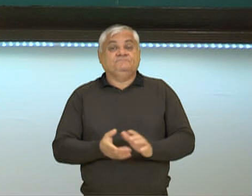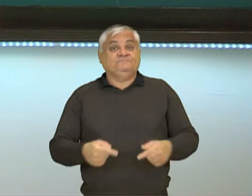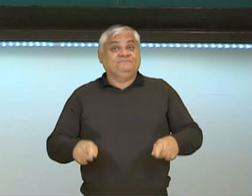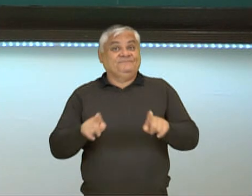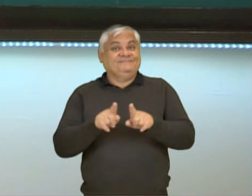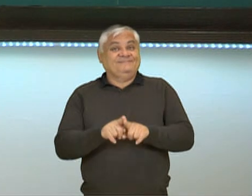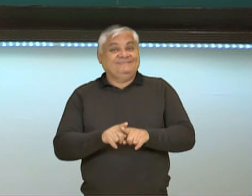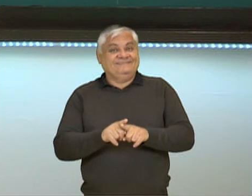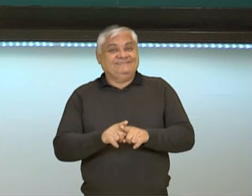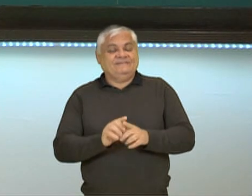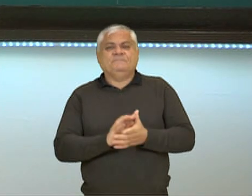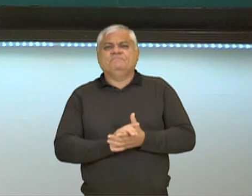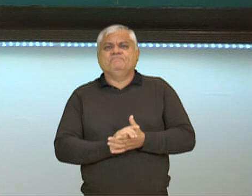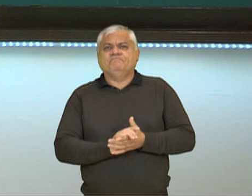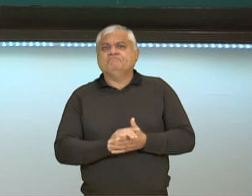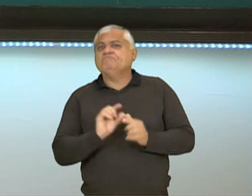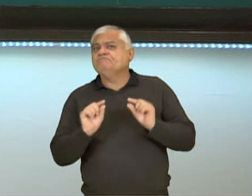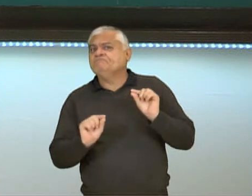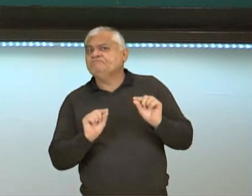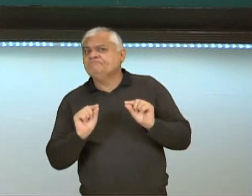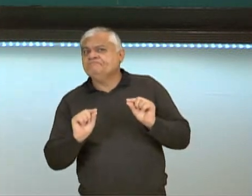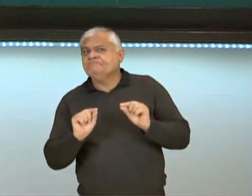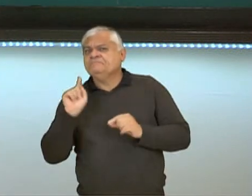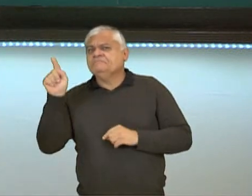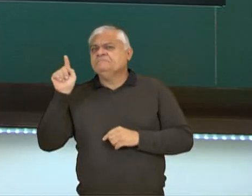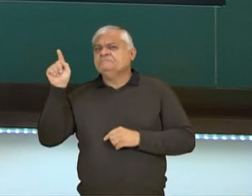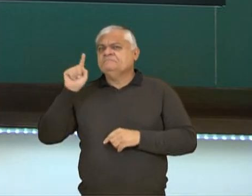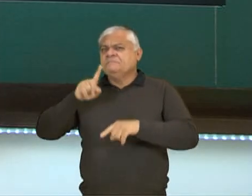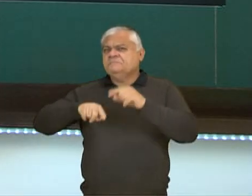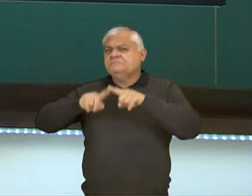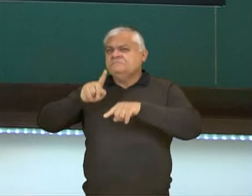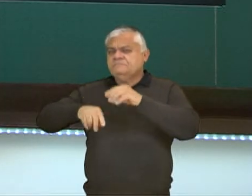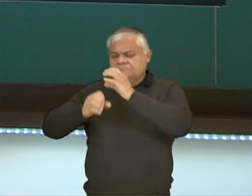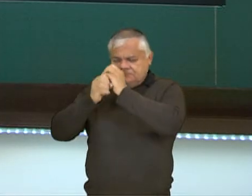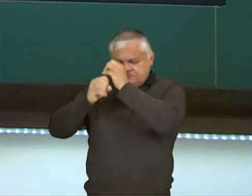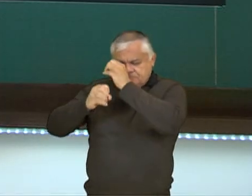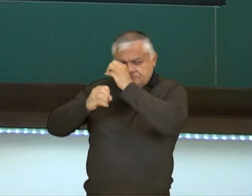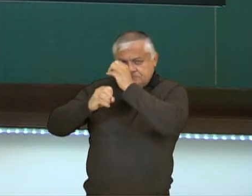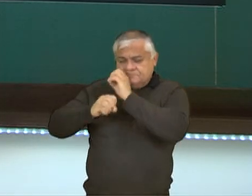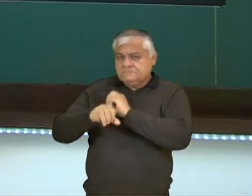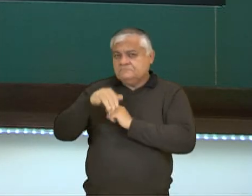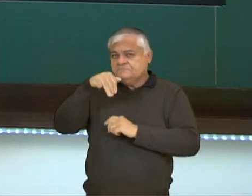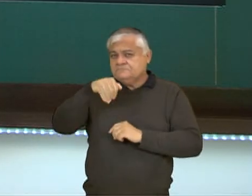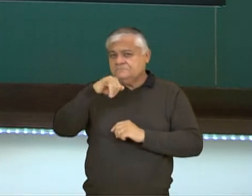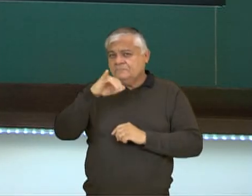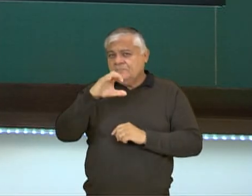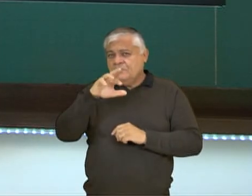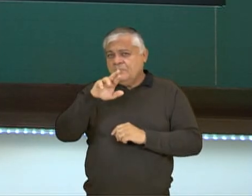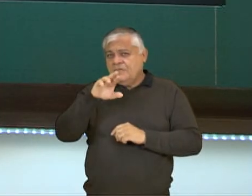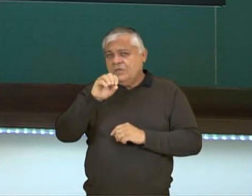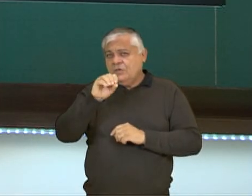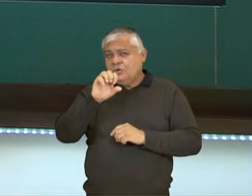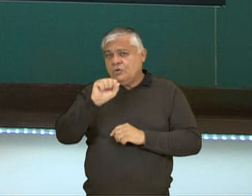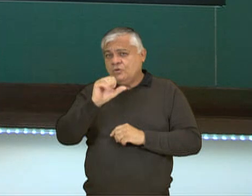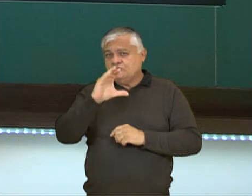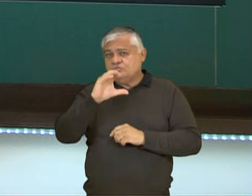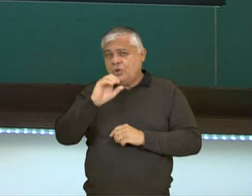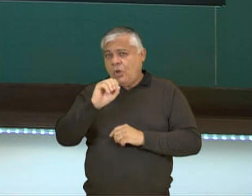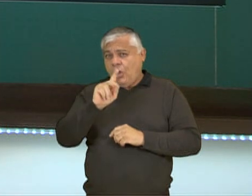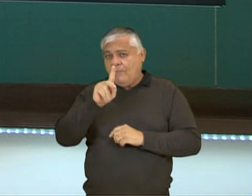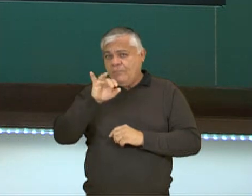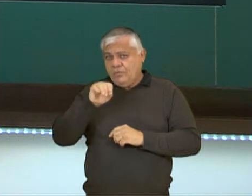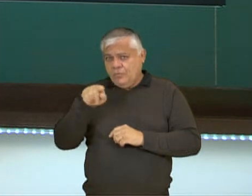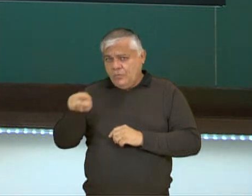Voltei, pessoal. E daí? Esse microscópio aqui, que você certamente já viu, já conhece,